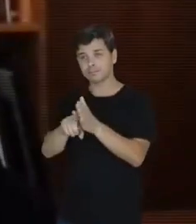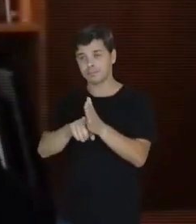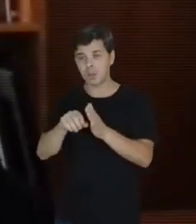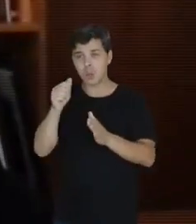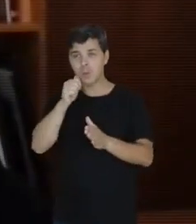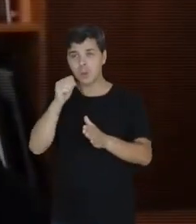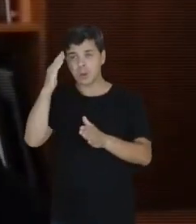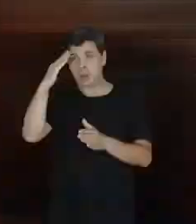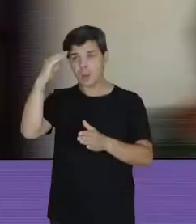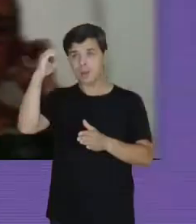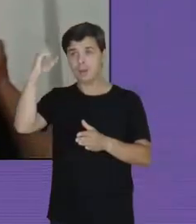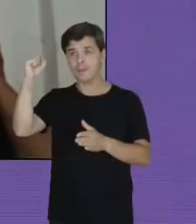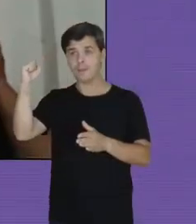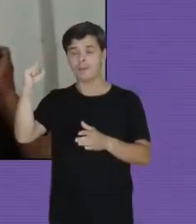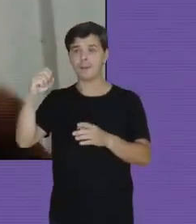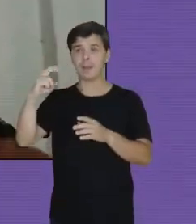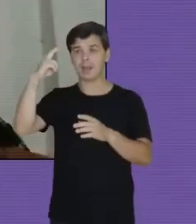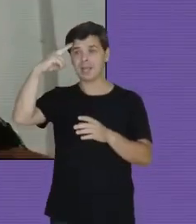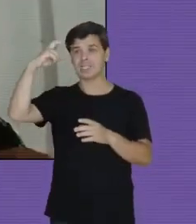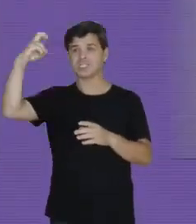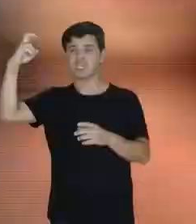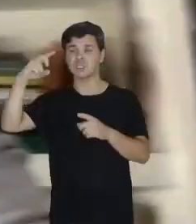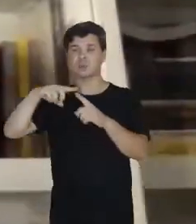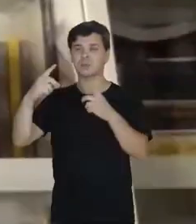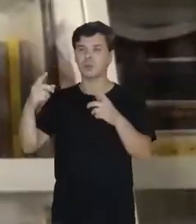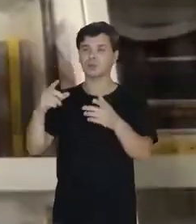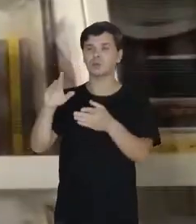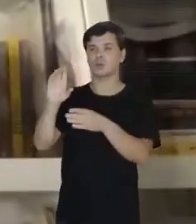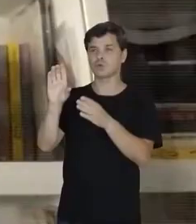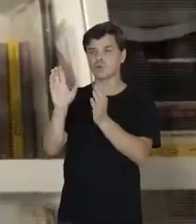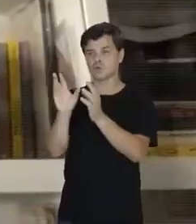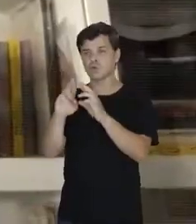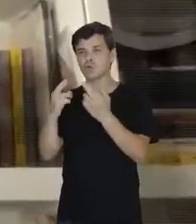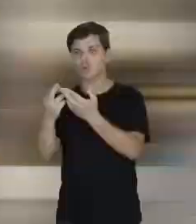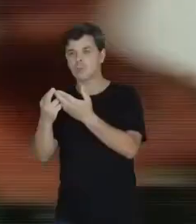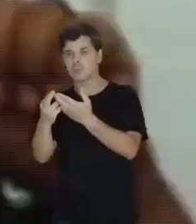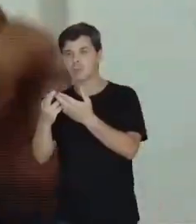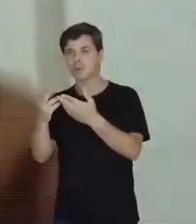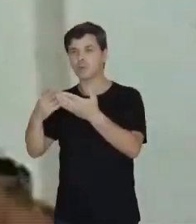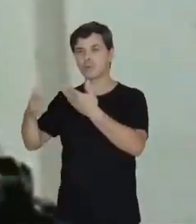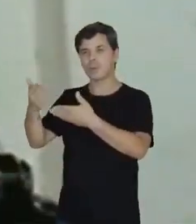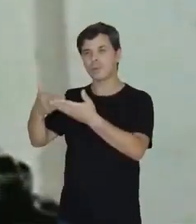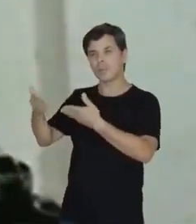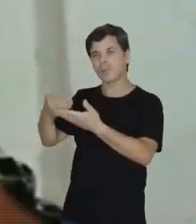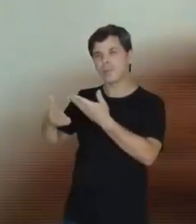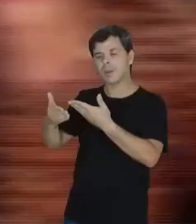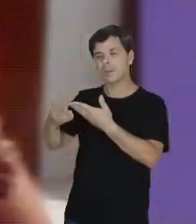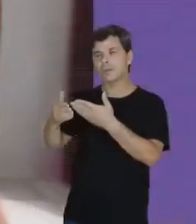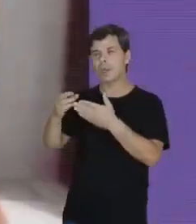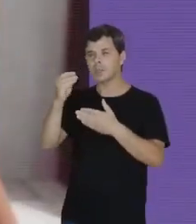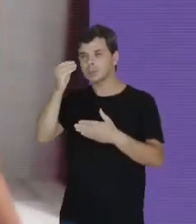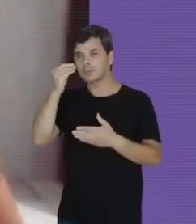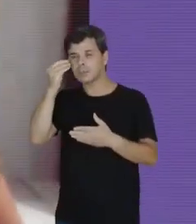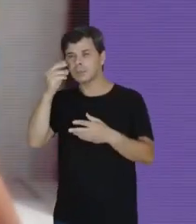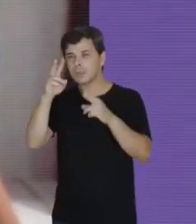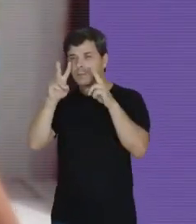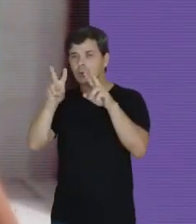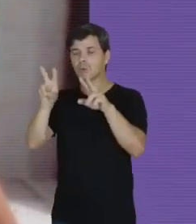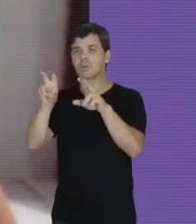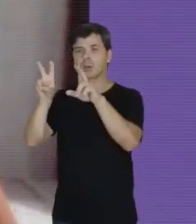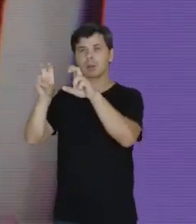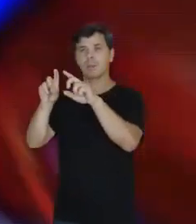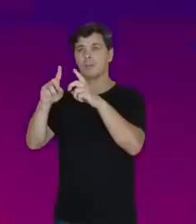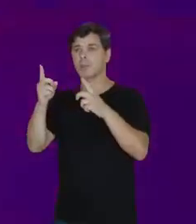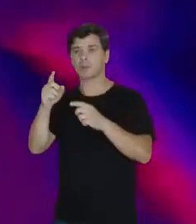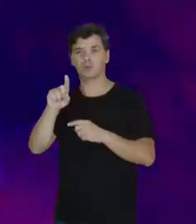mulheres de notório saber. Às sextas-feiras, nossas colaboradoras se reúnem em uma roda de conversa para trocar experiências e visões sobre o assunto.